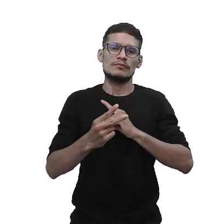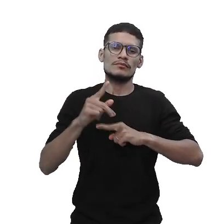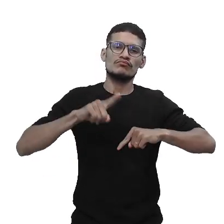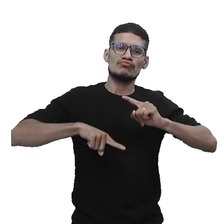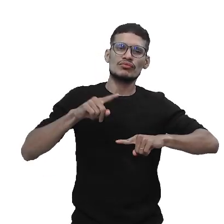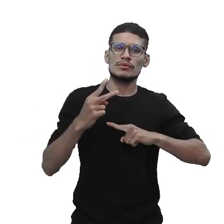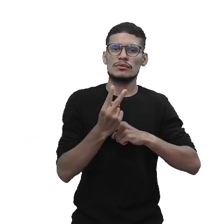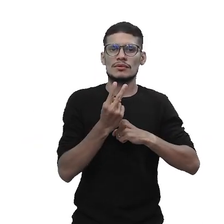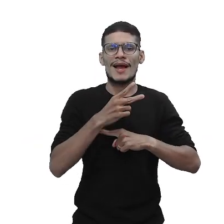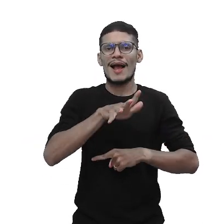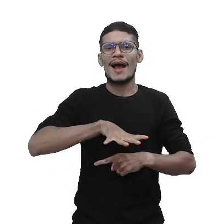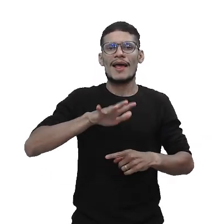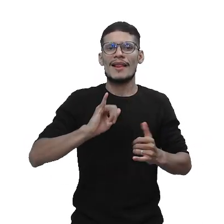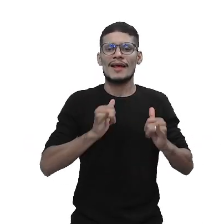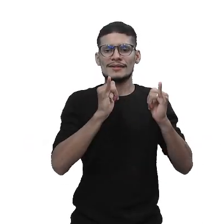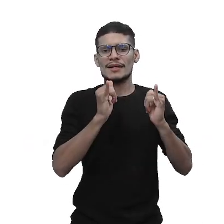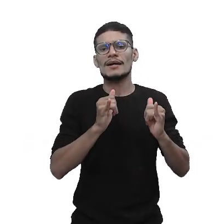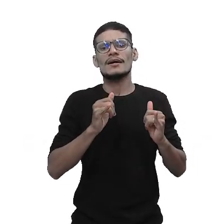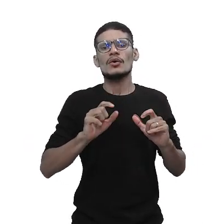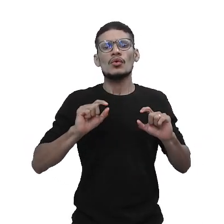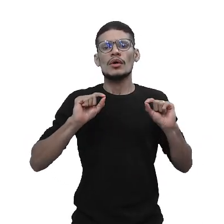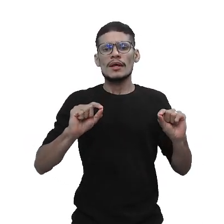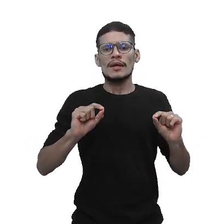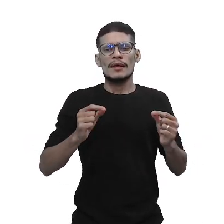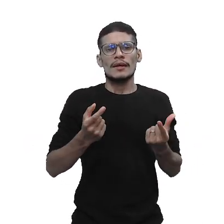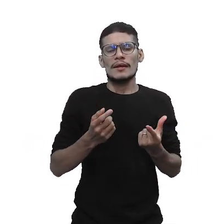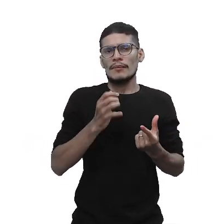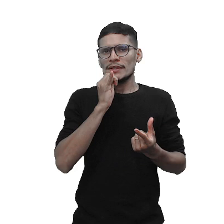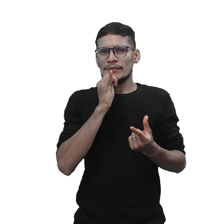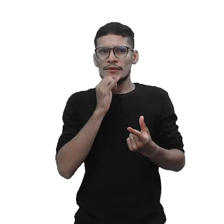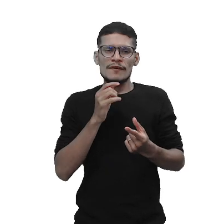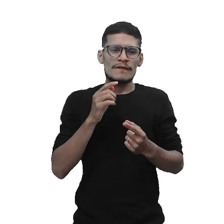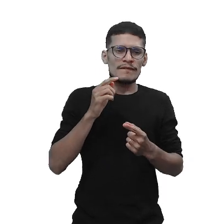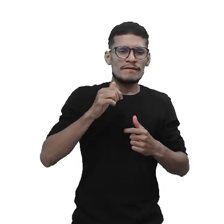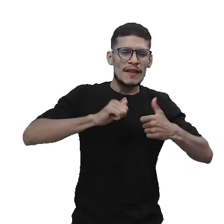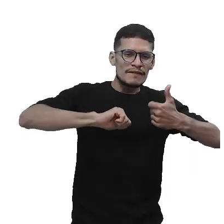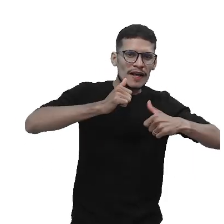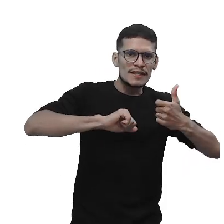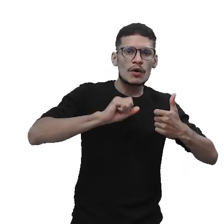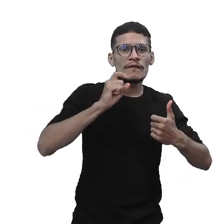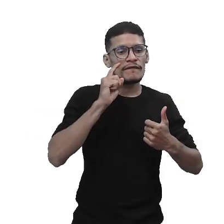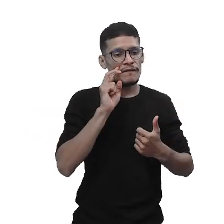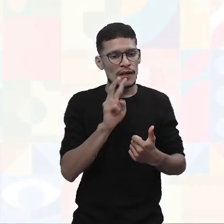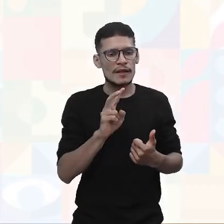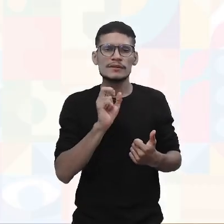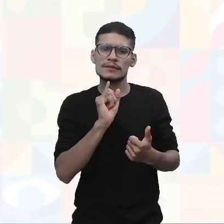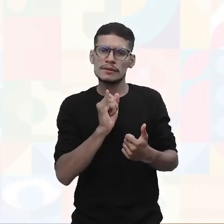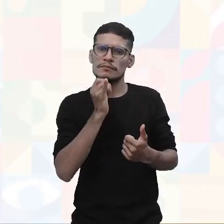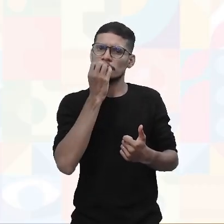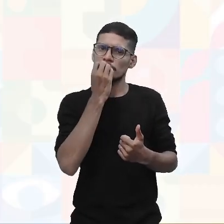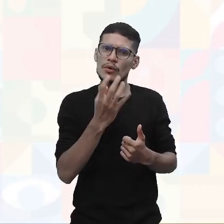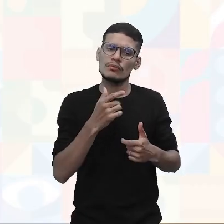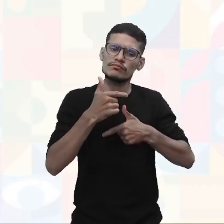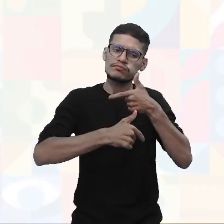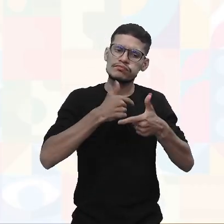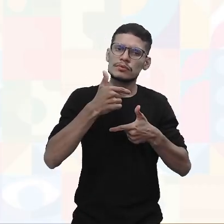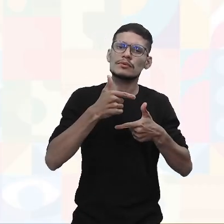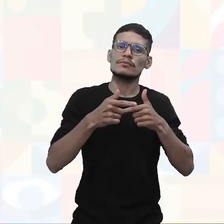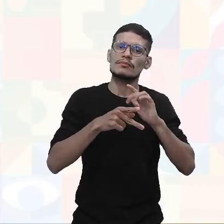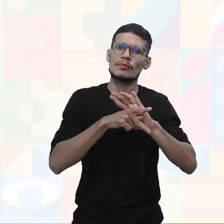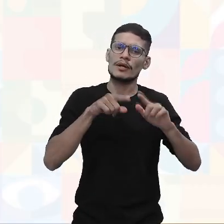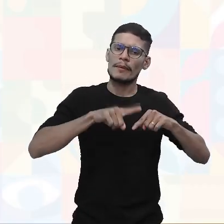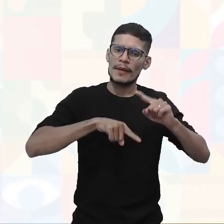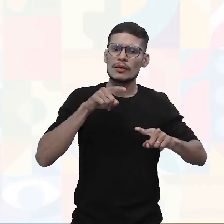parte elétrica, né, para ter esses mecanismos de verificação para garantir um bom funcionamento do equipamento, e a questão